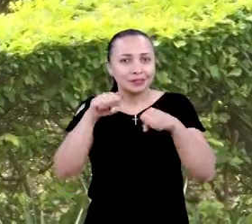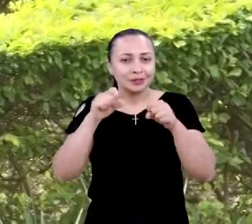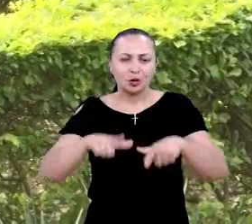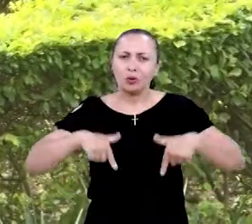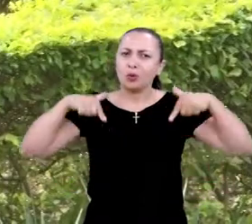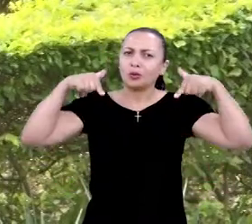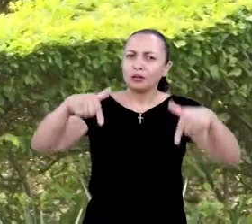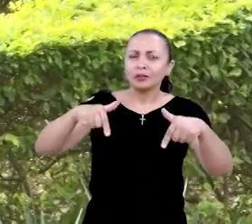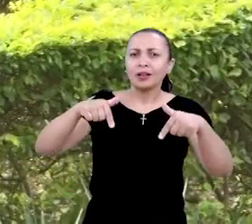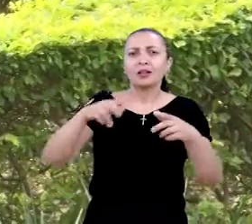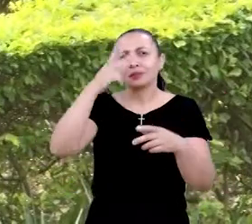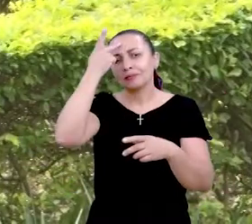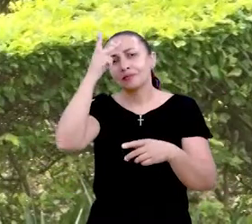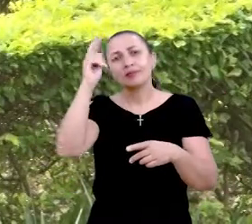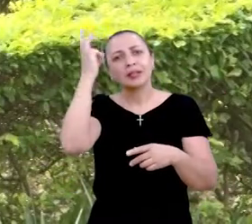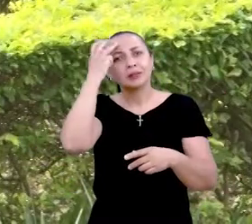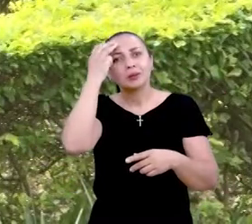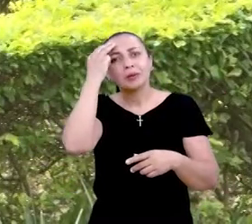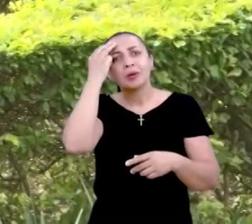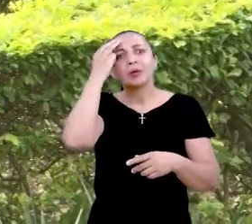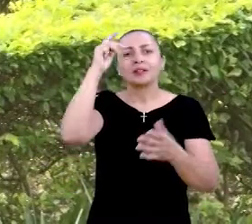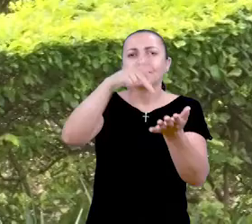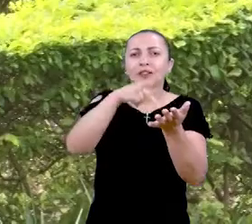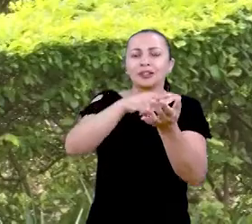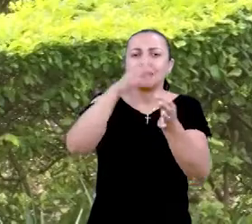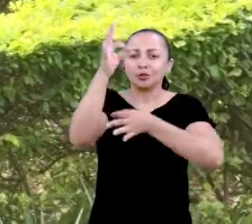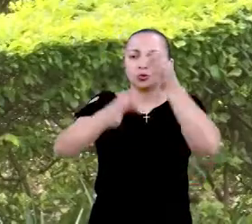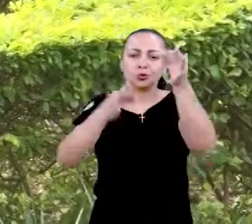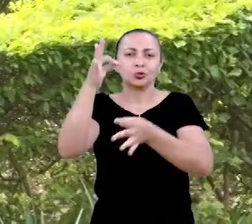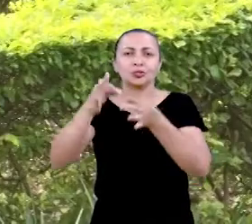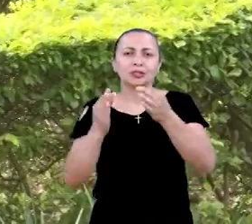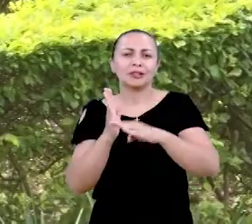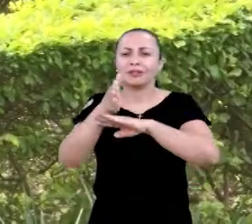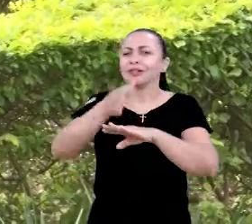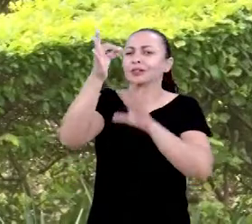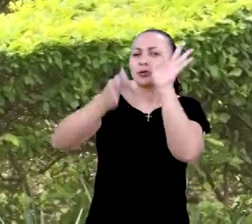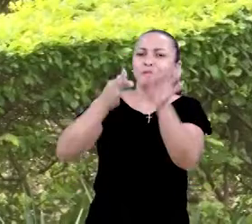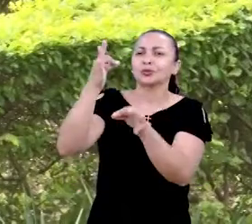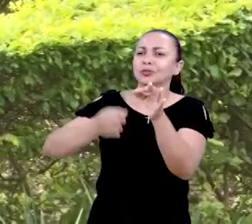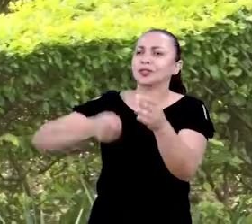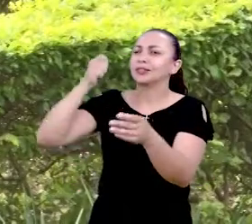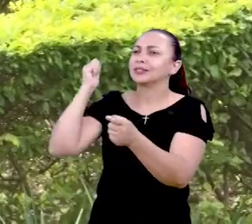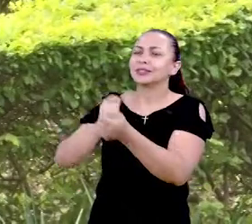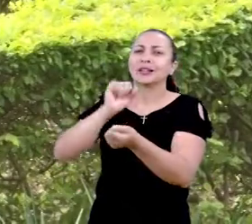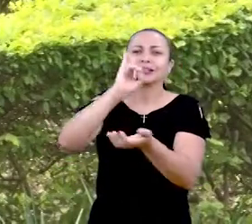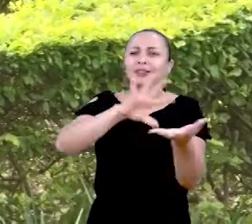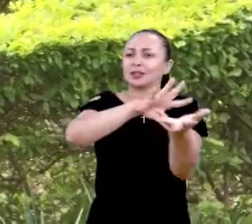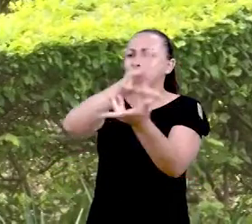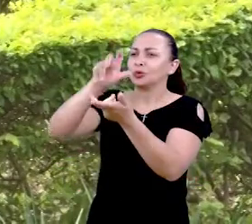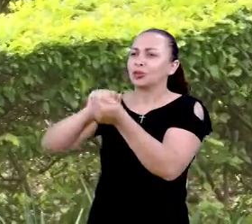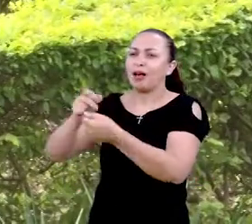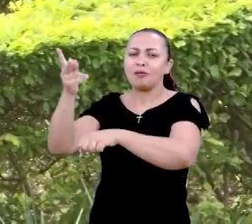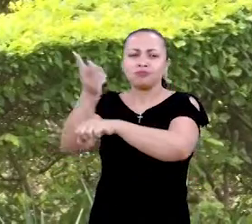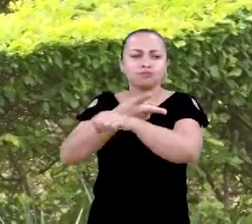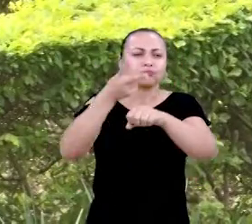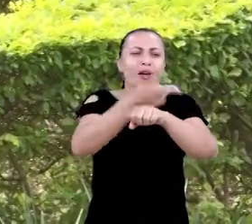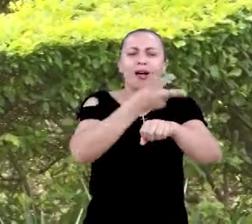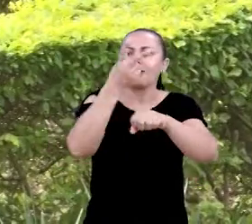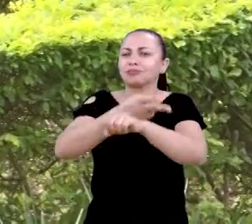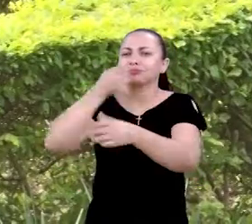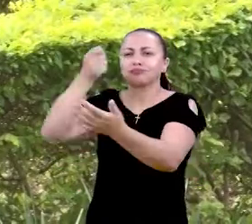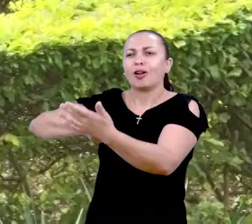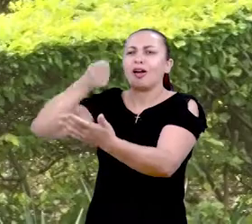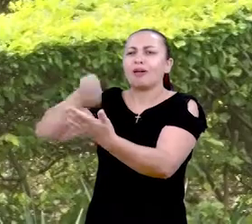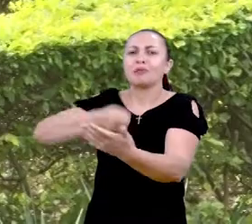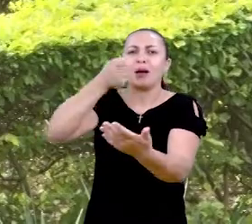têm um outro espaço nesse campo de memória. E, por um outro lado, nós percebemos que essa Comissão Nacional da Verdade ela foi instaurada